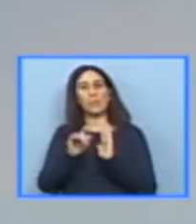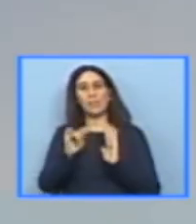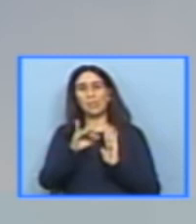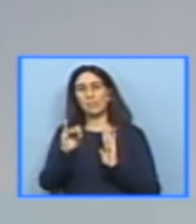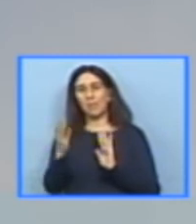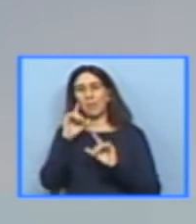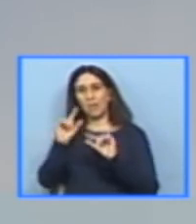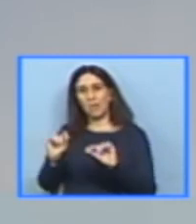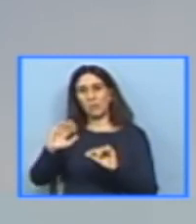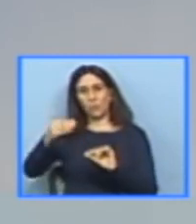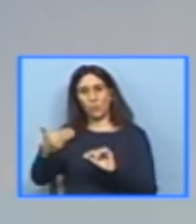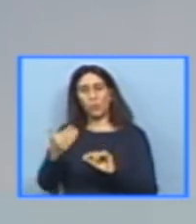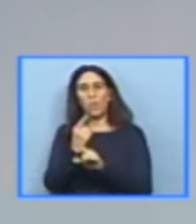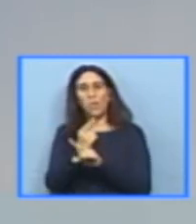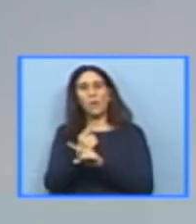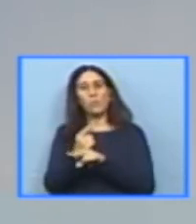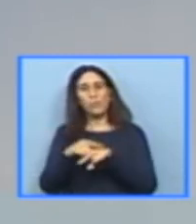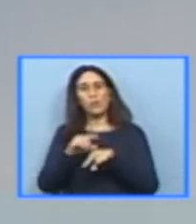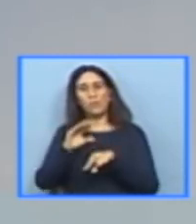na rádio, na Antena 1, quando forem